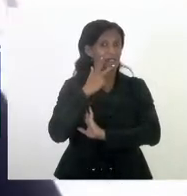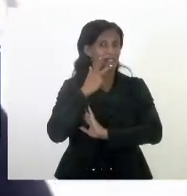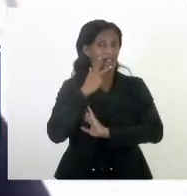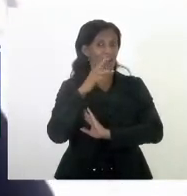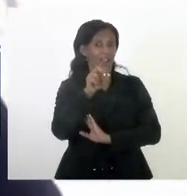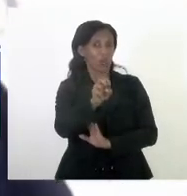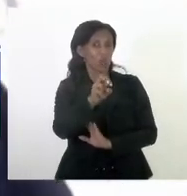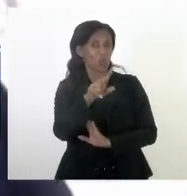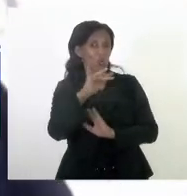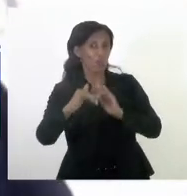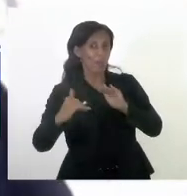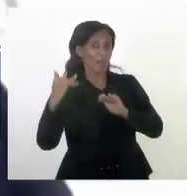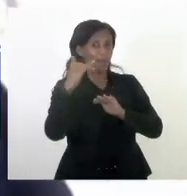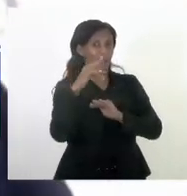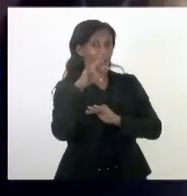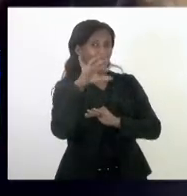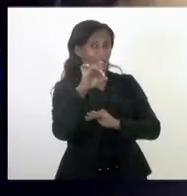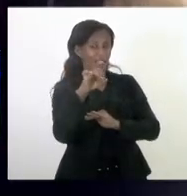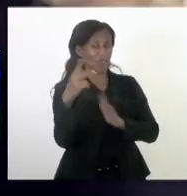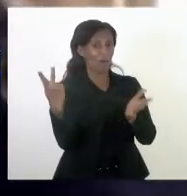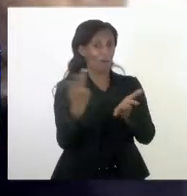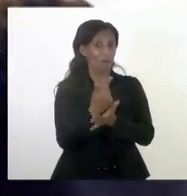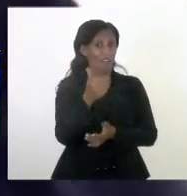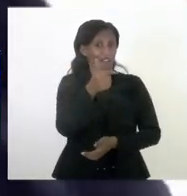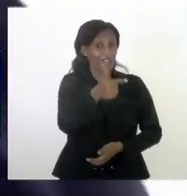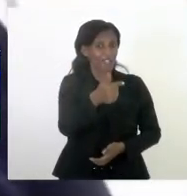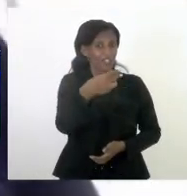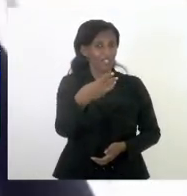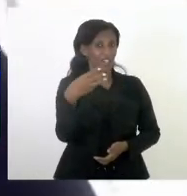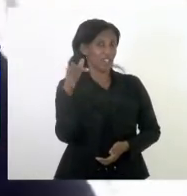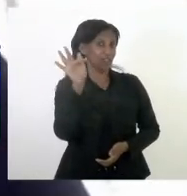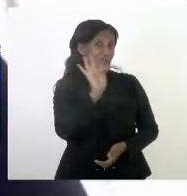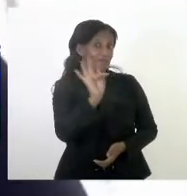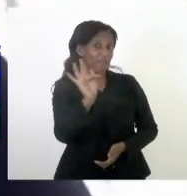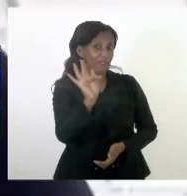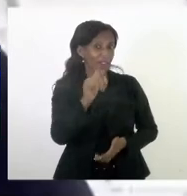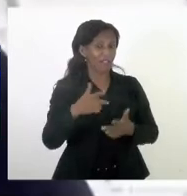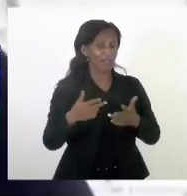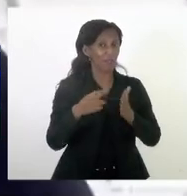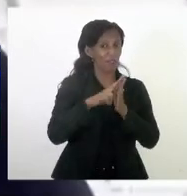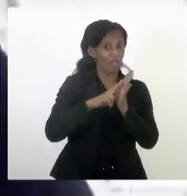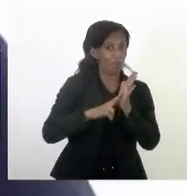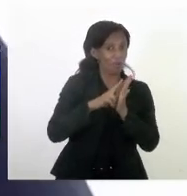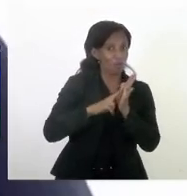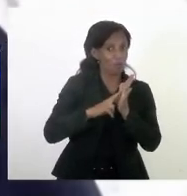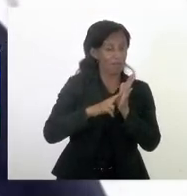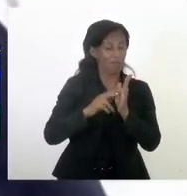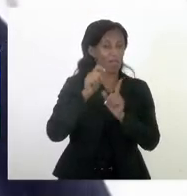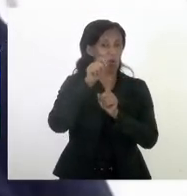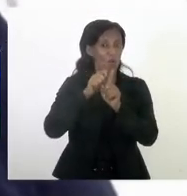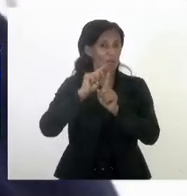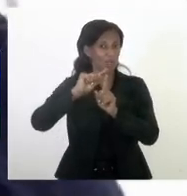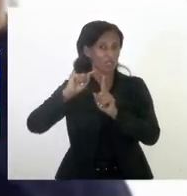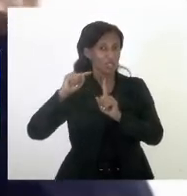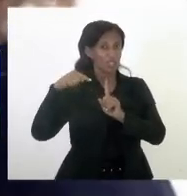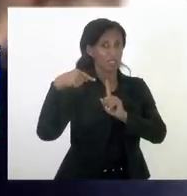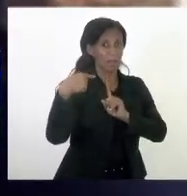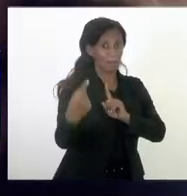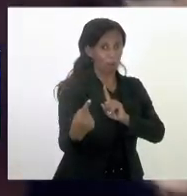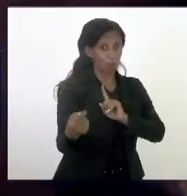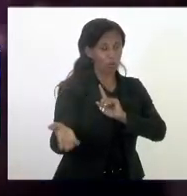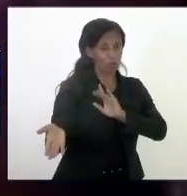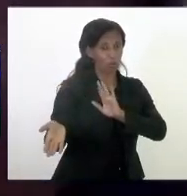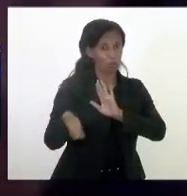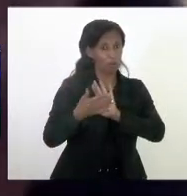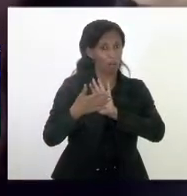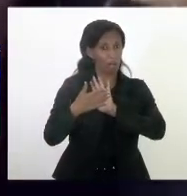foi aprovada aqui na casa em 23 de fevereiro. Ela foi regulamentada somente um mês depois, com a promessa de que